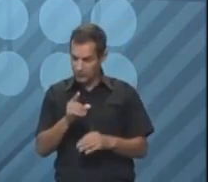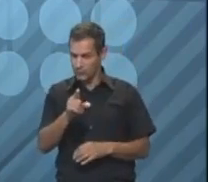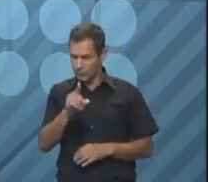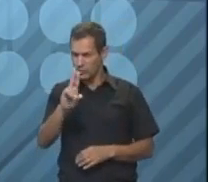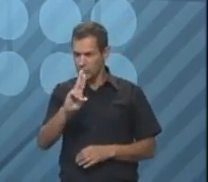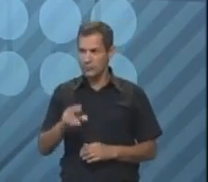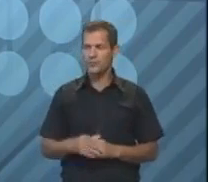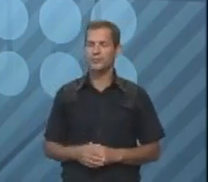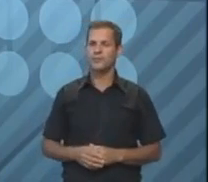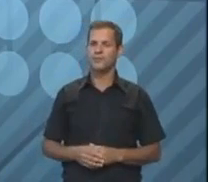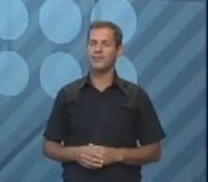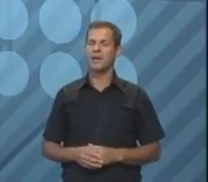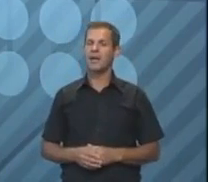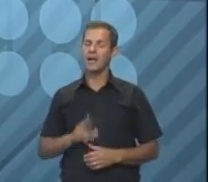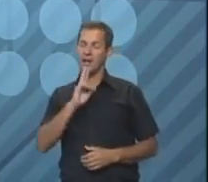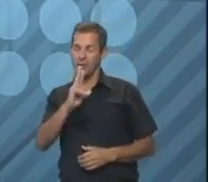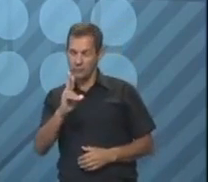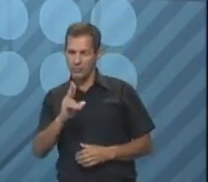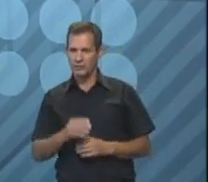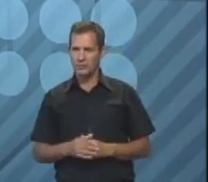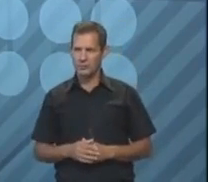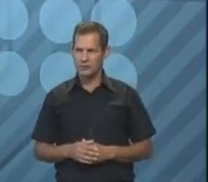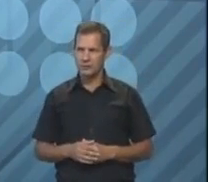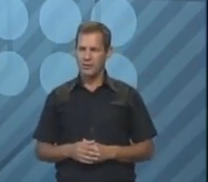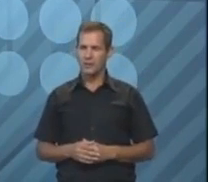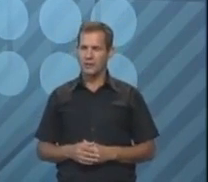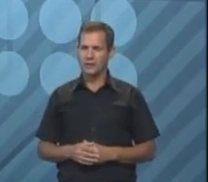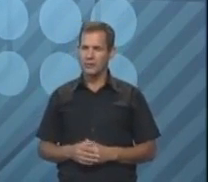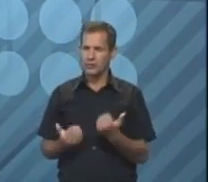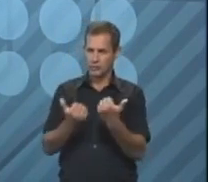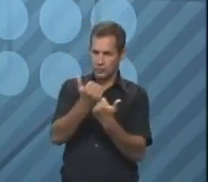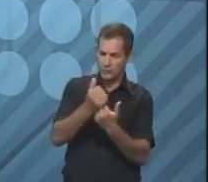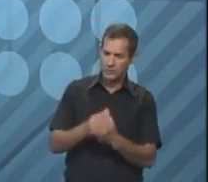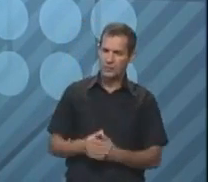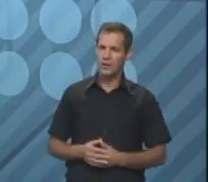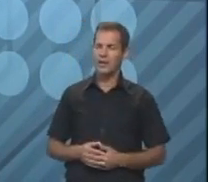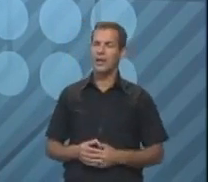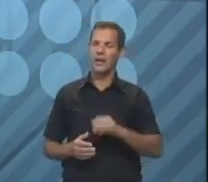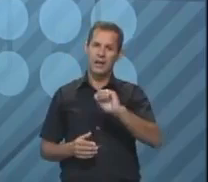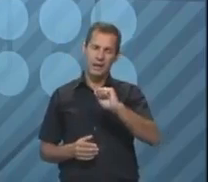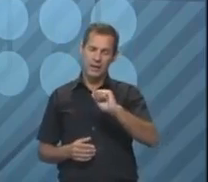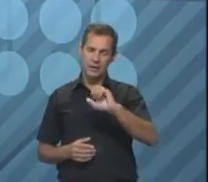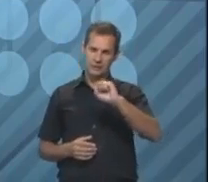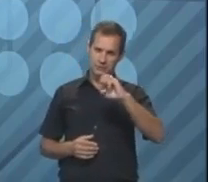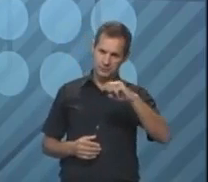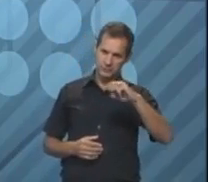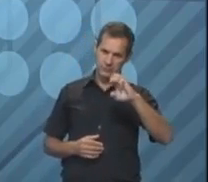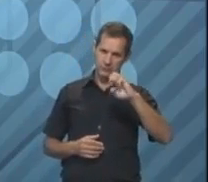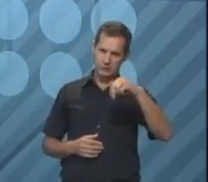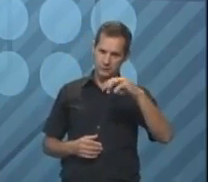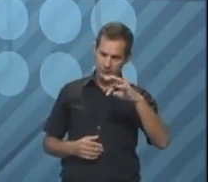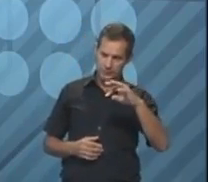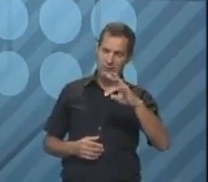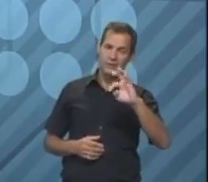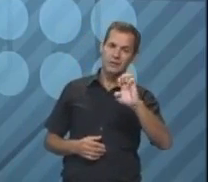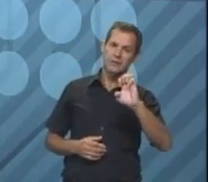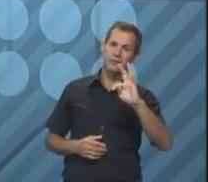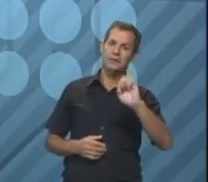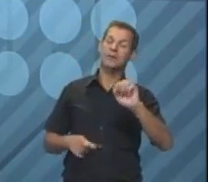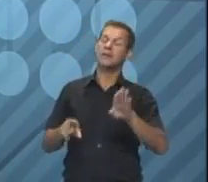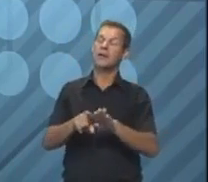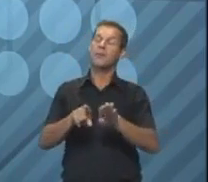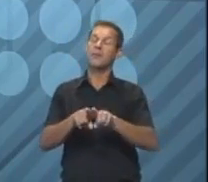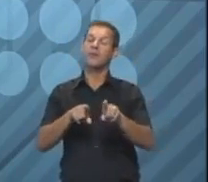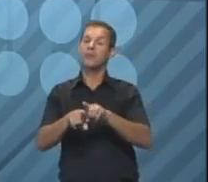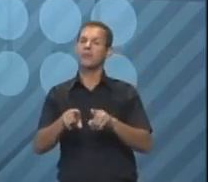você utilize a resposta, a substituição a seno θ. Outro ponto também que foi apontado